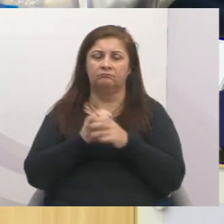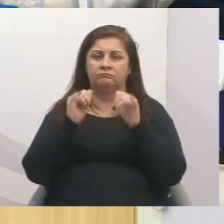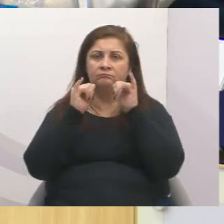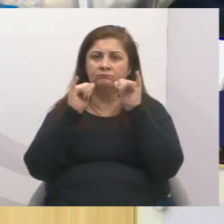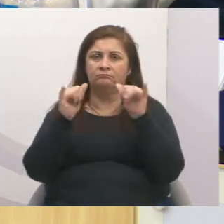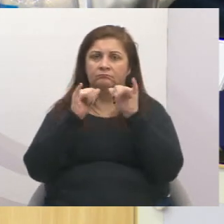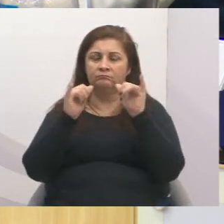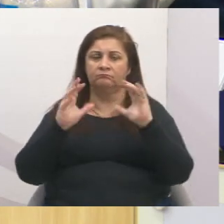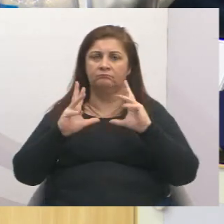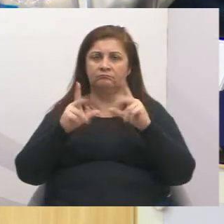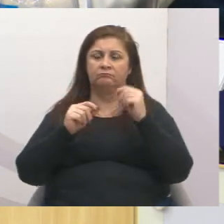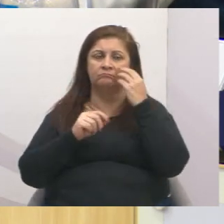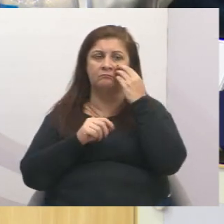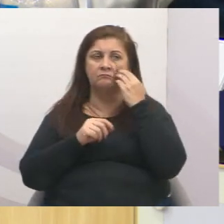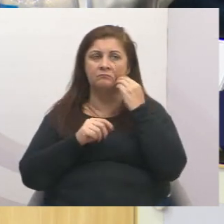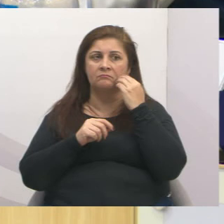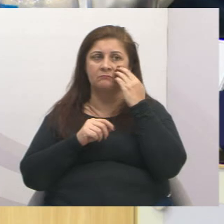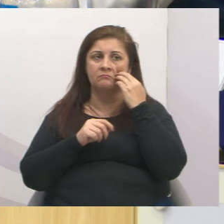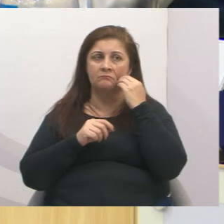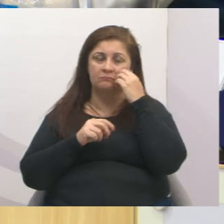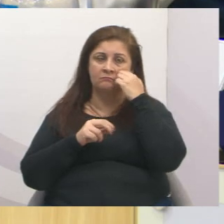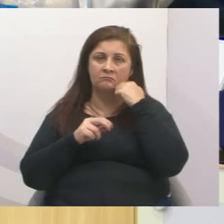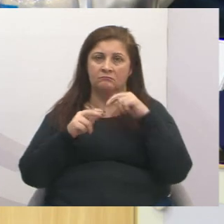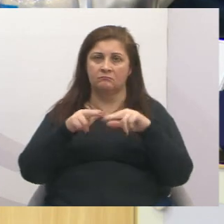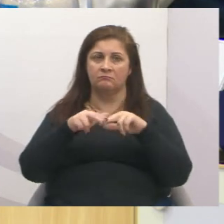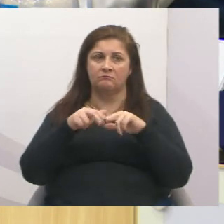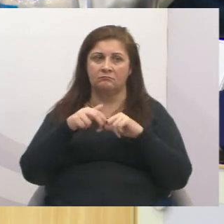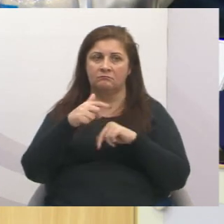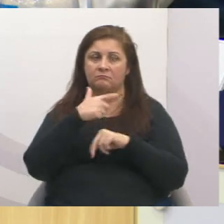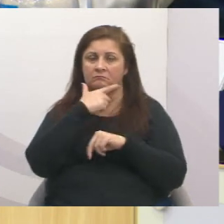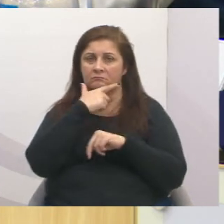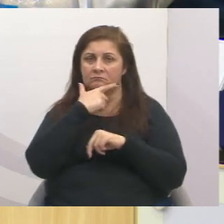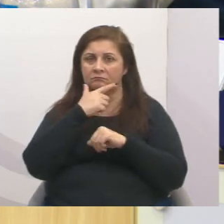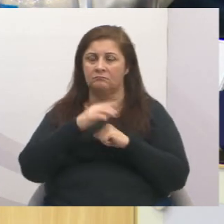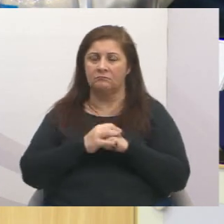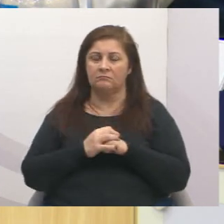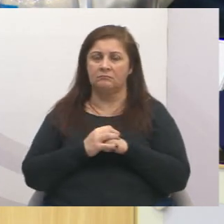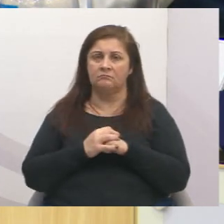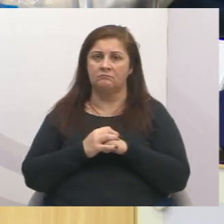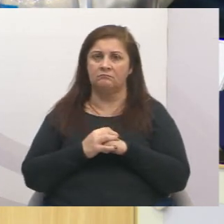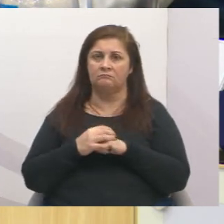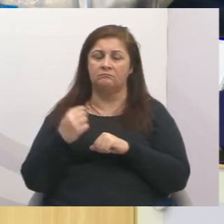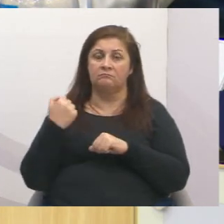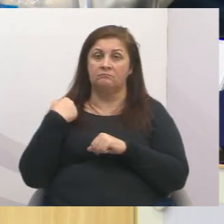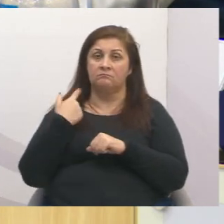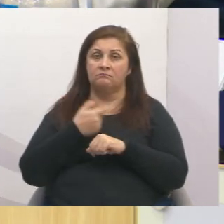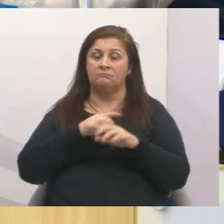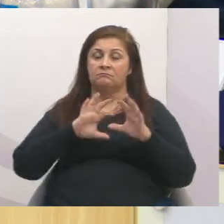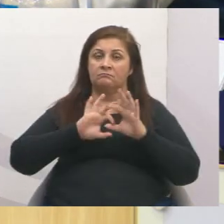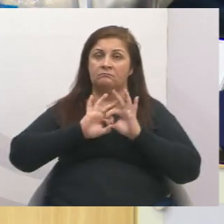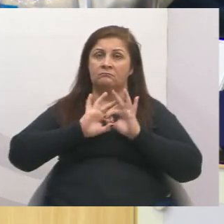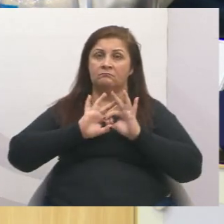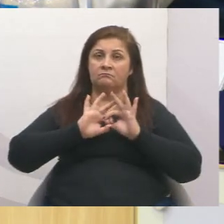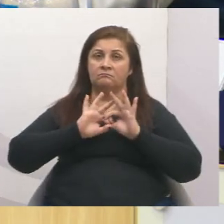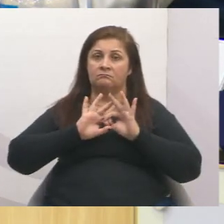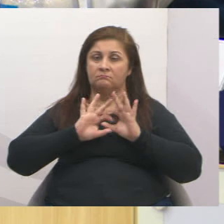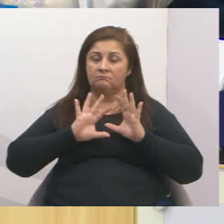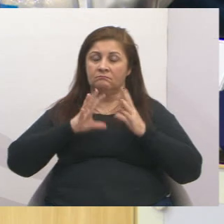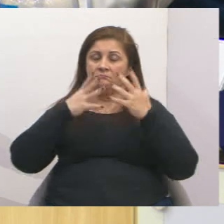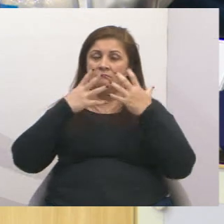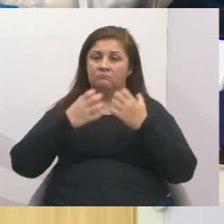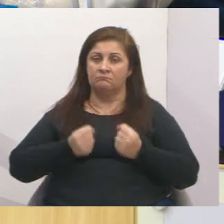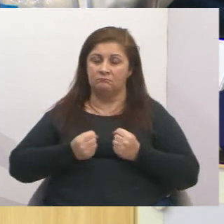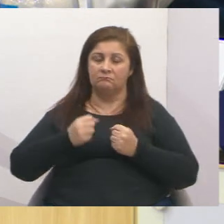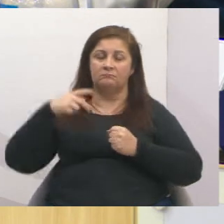todos. É por isso, vereador Luiz Flávio, quando nós nos dispomos a ser prefeitos e a